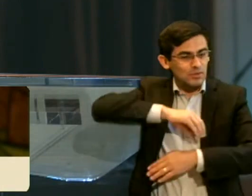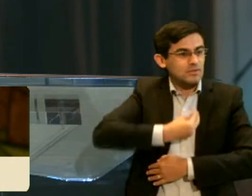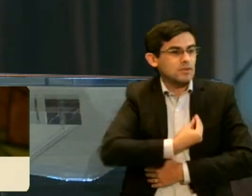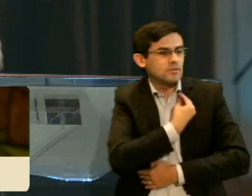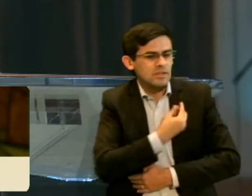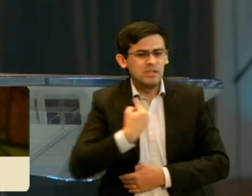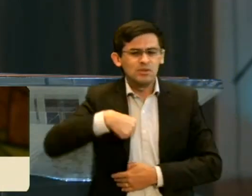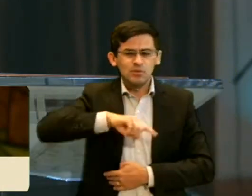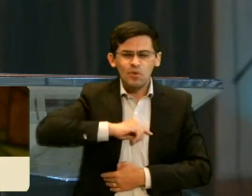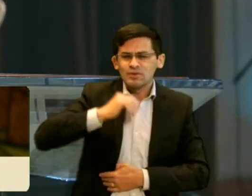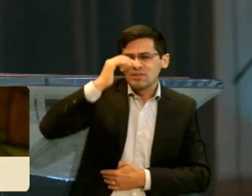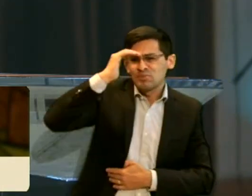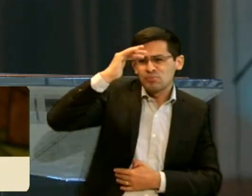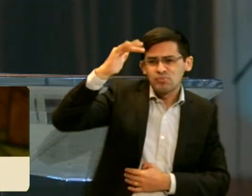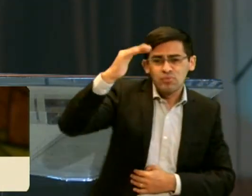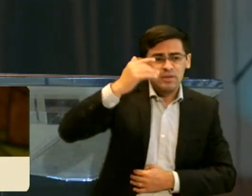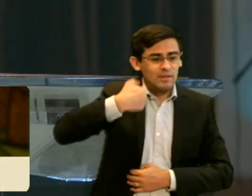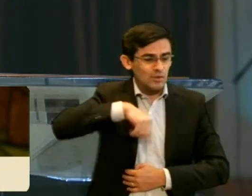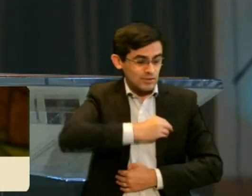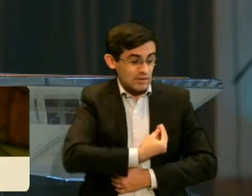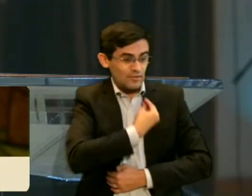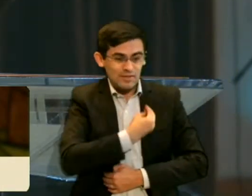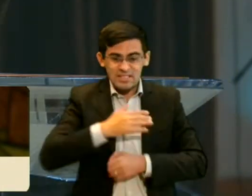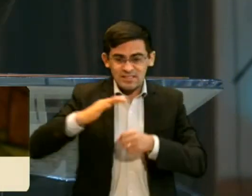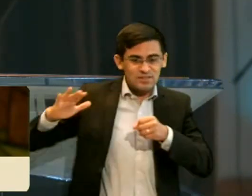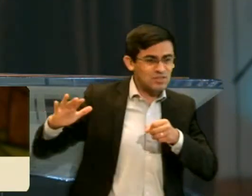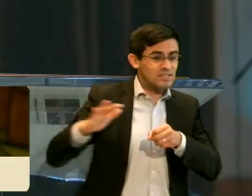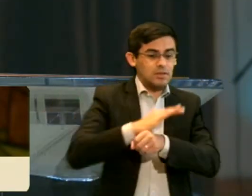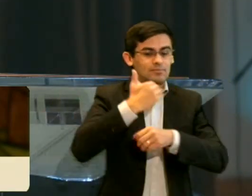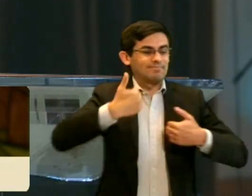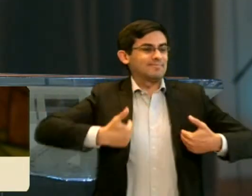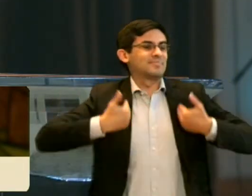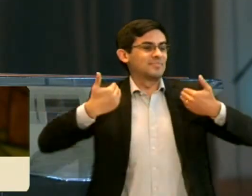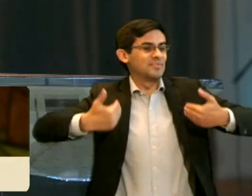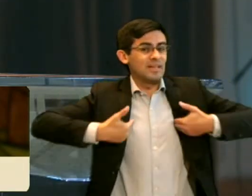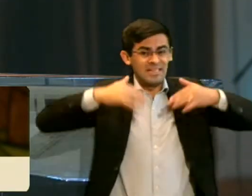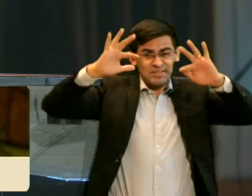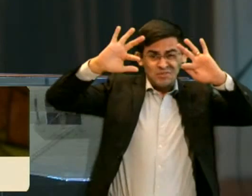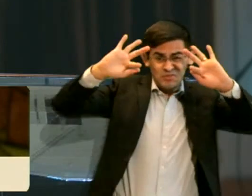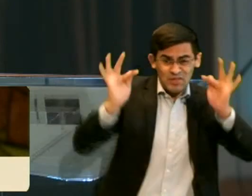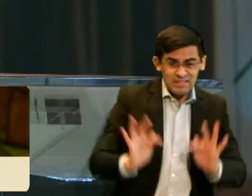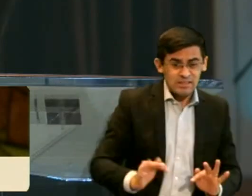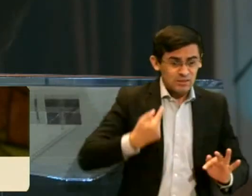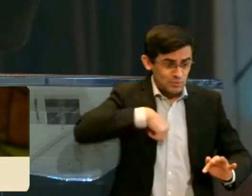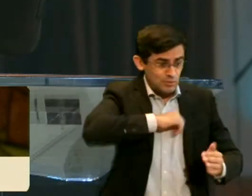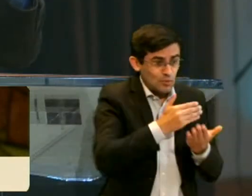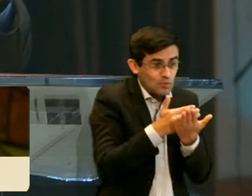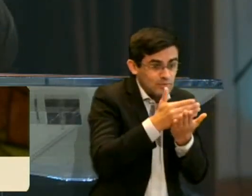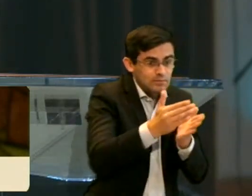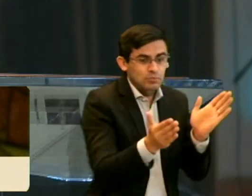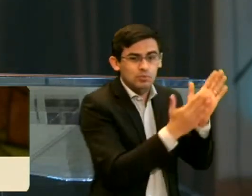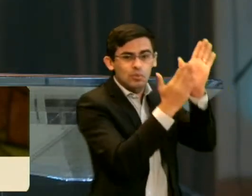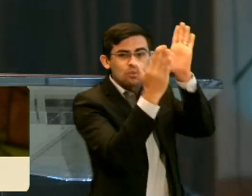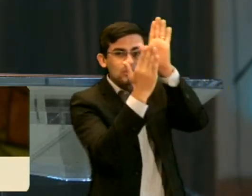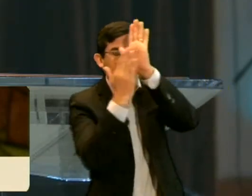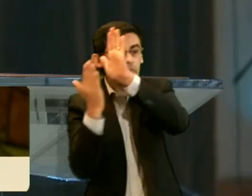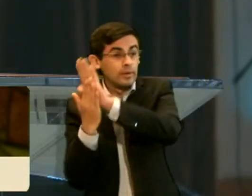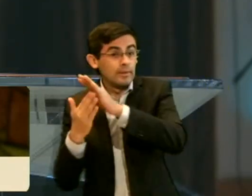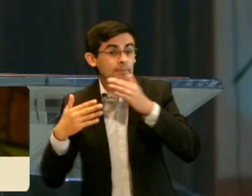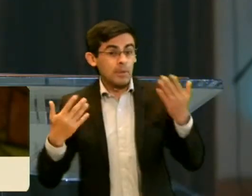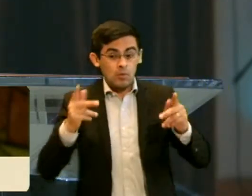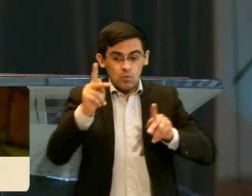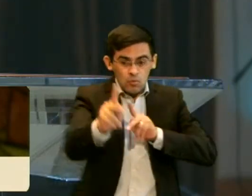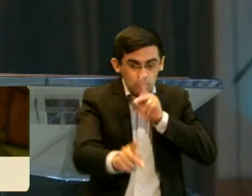quem sonha, a nossa boca se encheu de júbilo e a nossa língua de louvores. Eles voltam